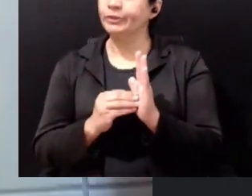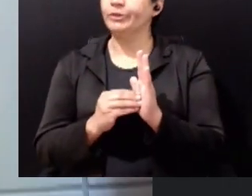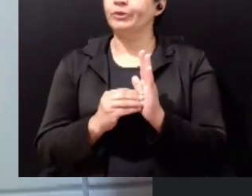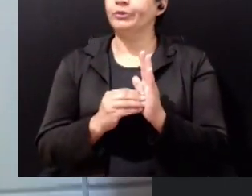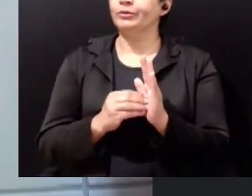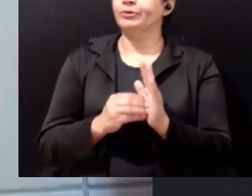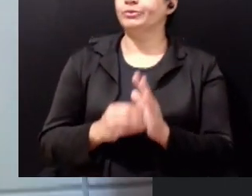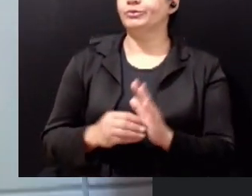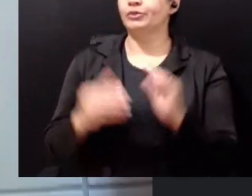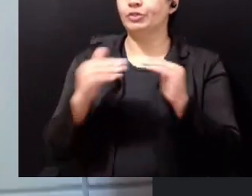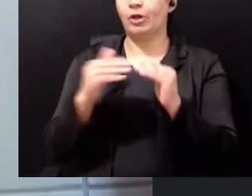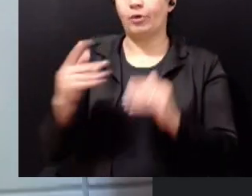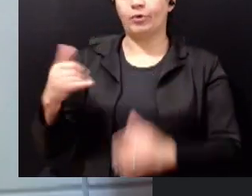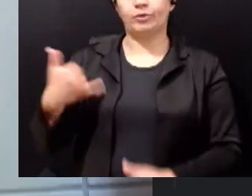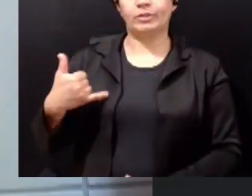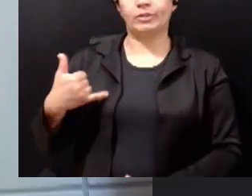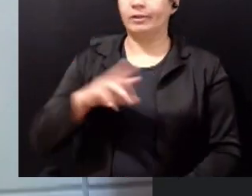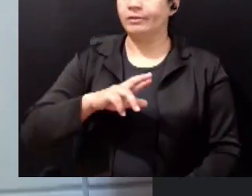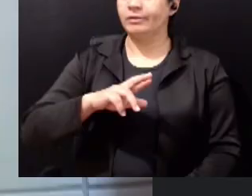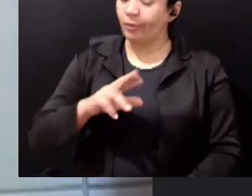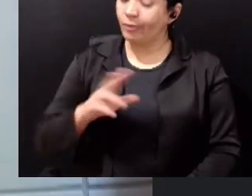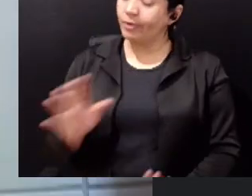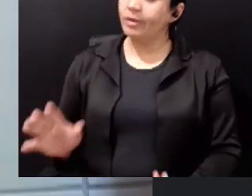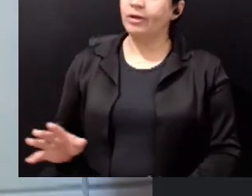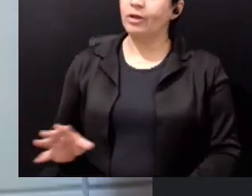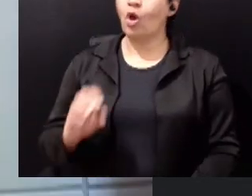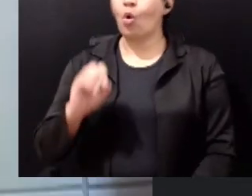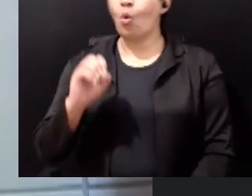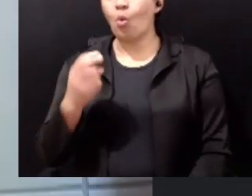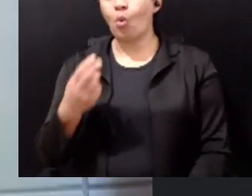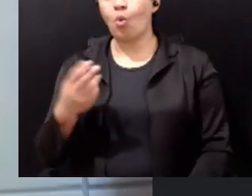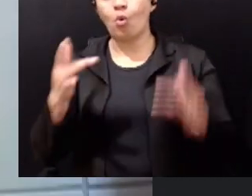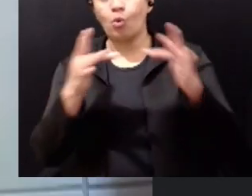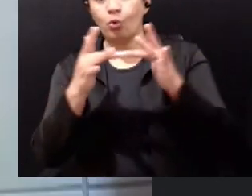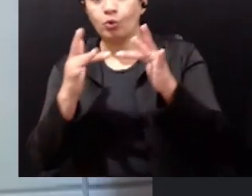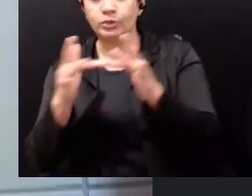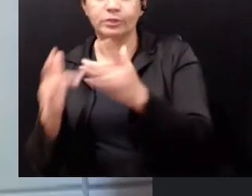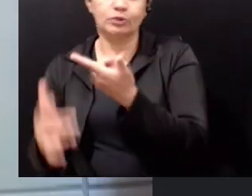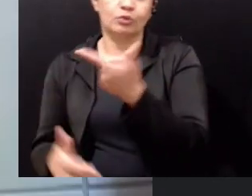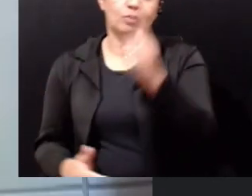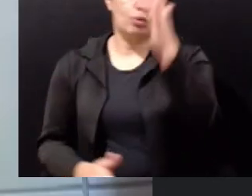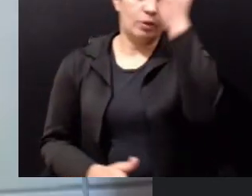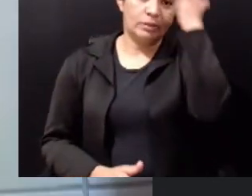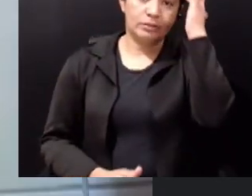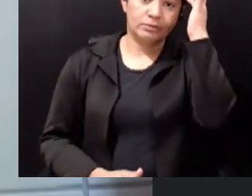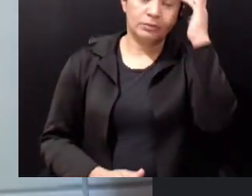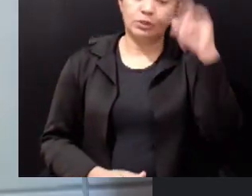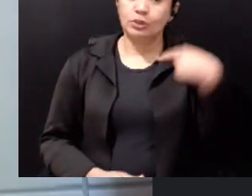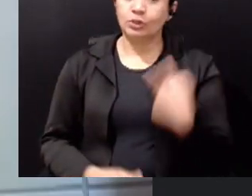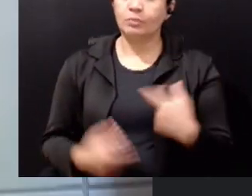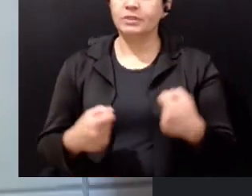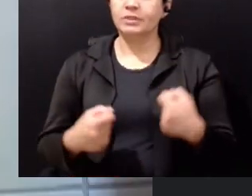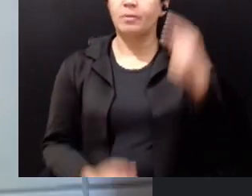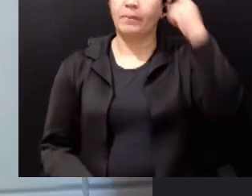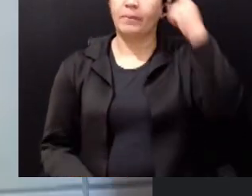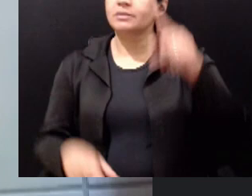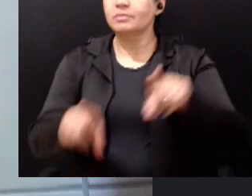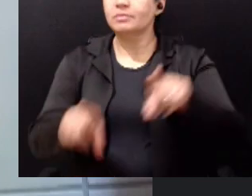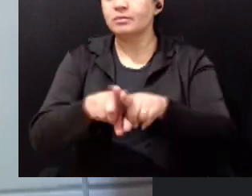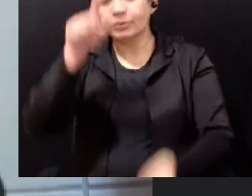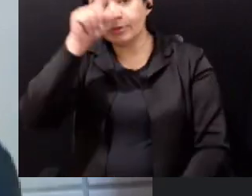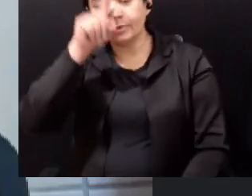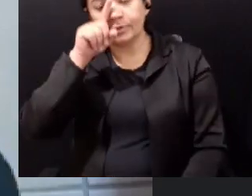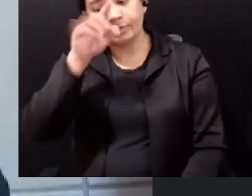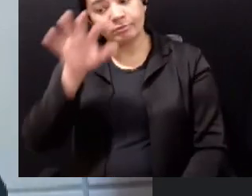que seriam para adultos, ou tem em contato com outras pessoas, a gente tem que pensar até nesses riscos também, né,